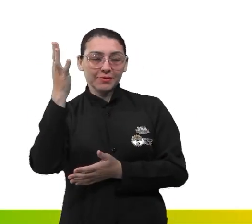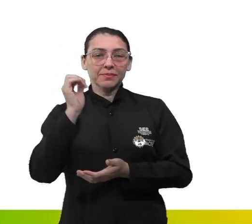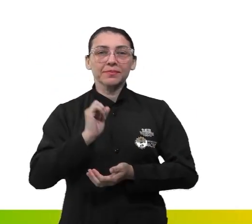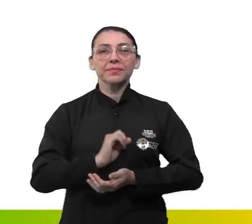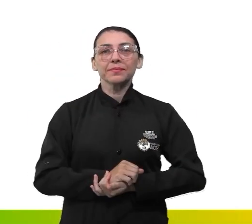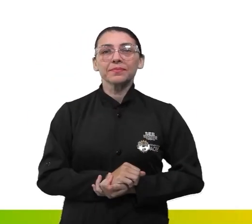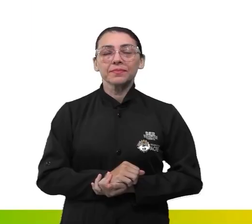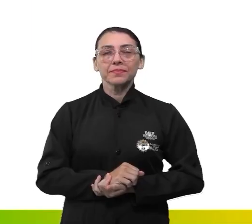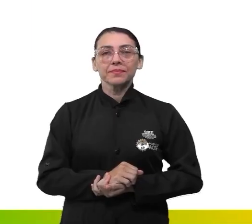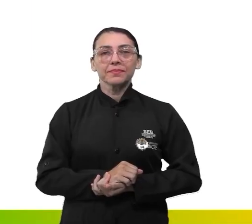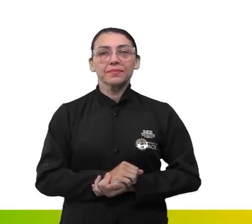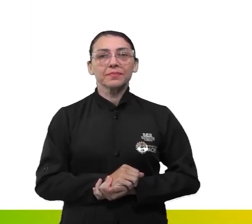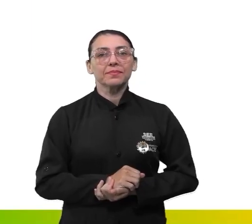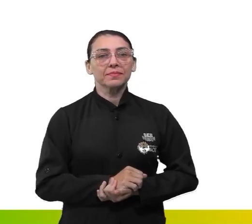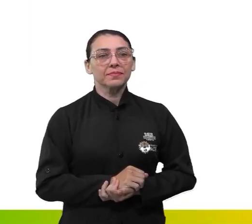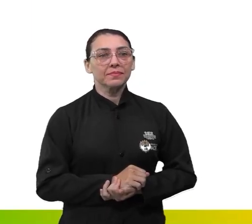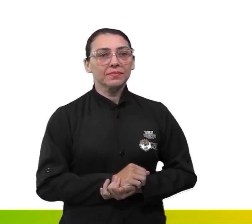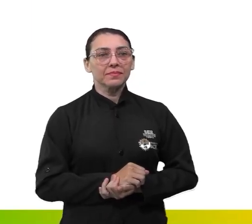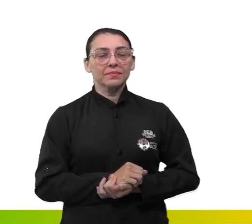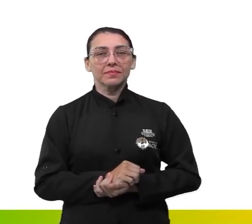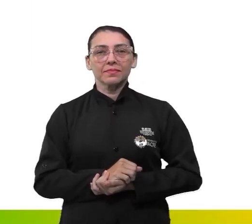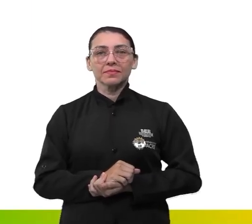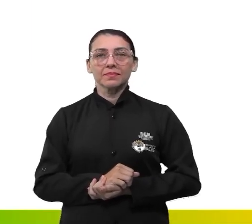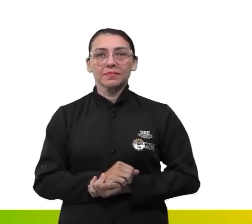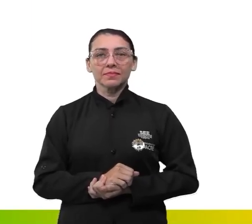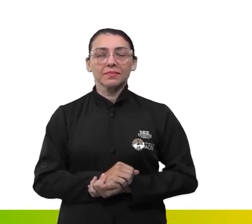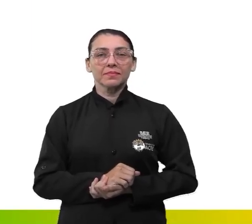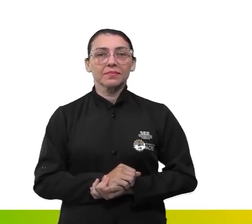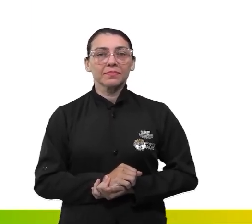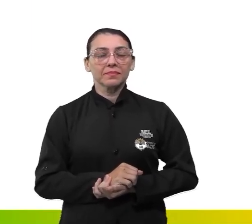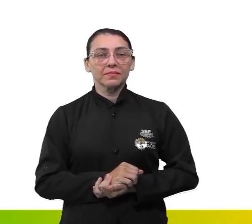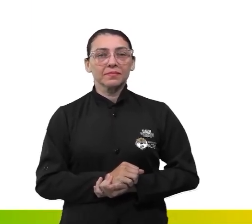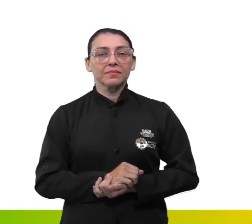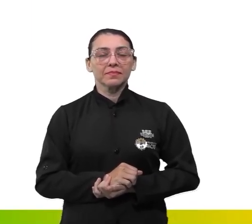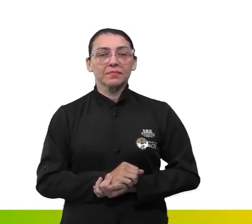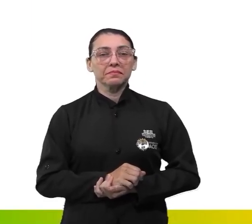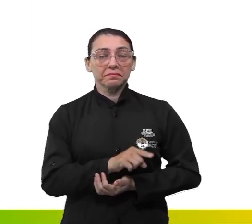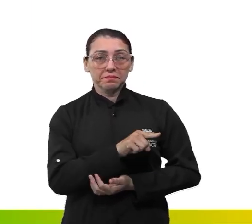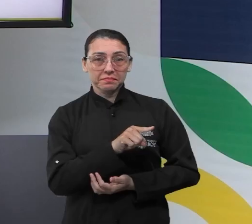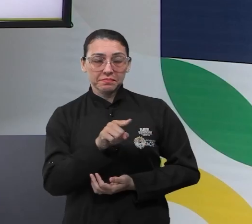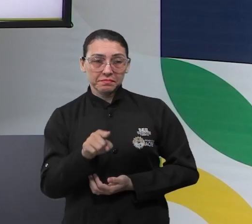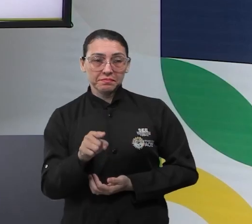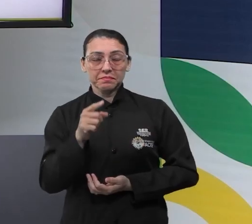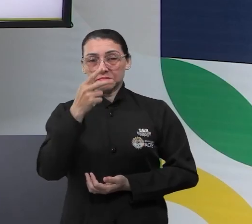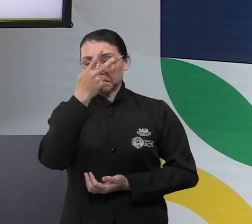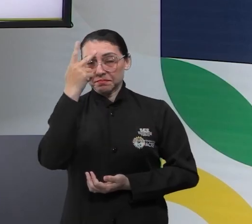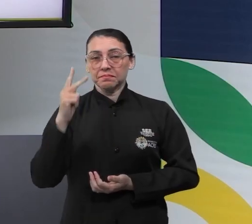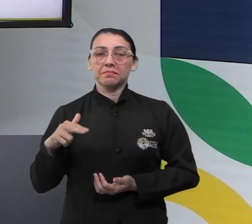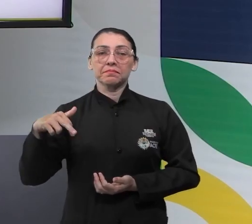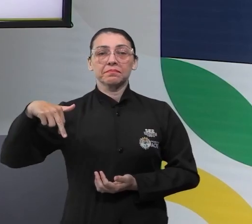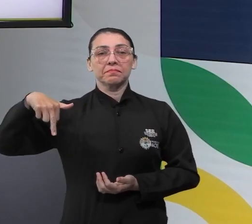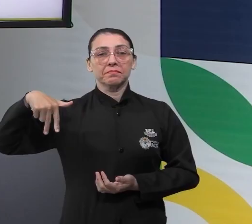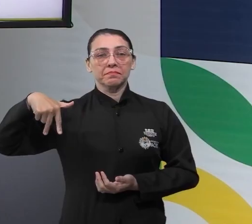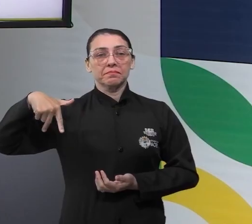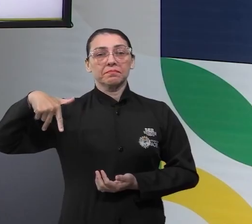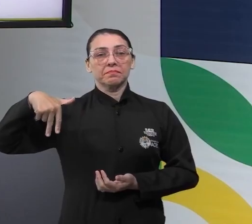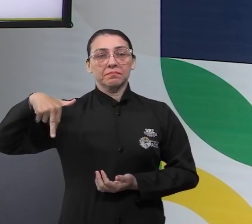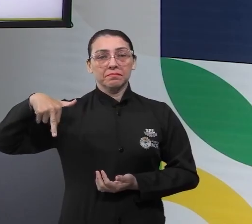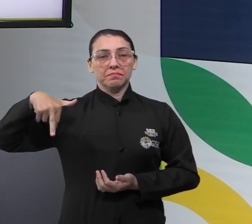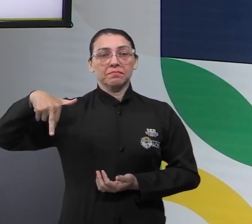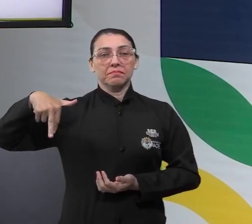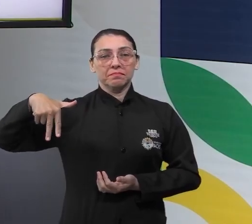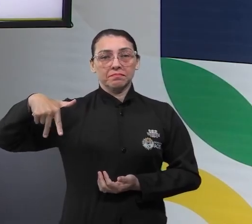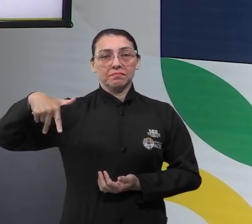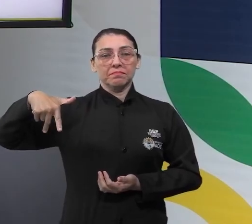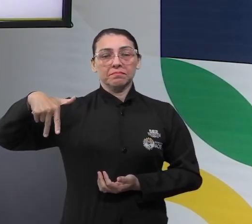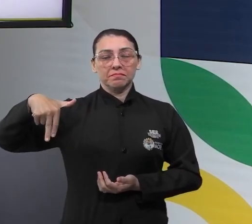seja, uma ação que está acontecendo. Então, nesse caso aqui, vocês veem uma pessoa andando na tela, na imagem.